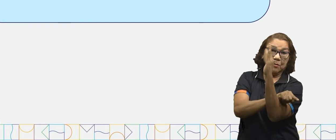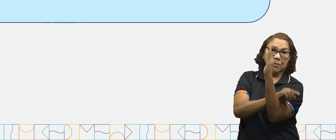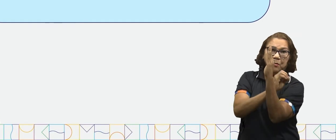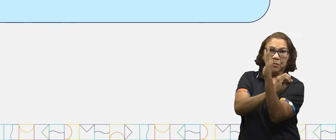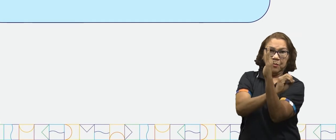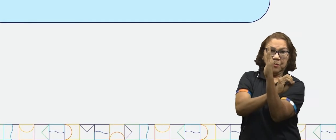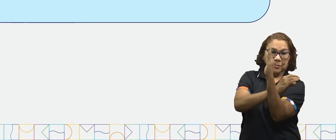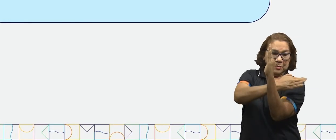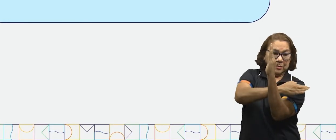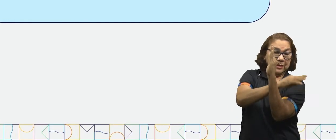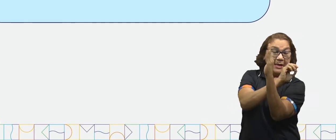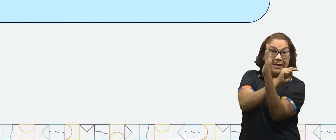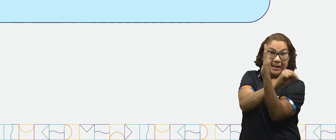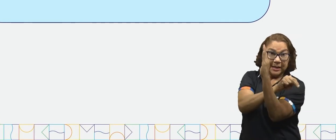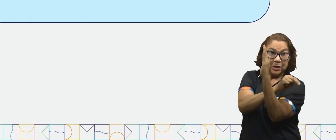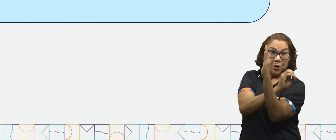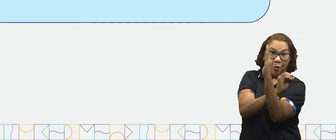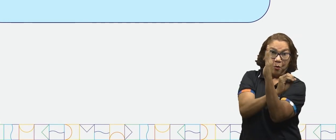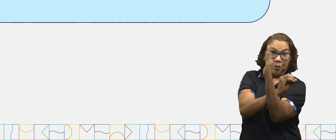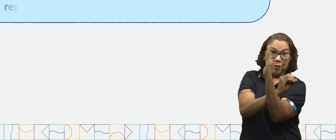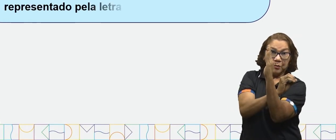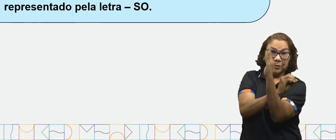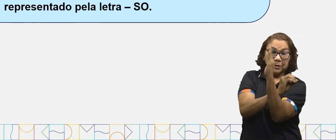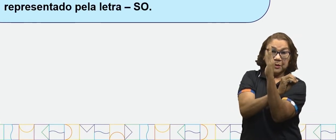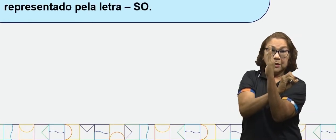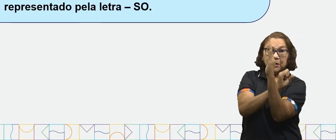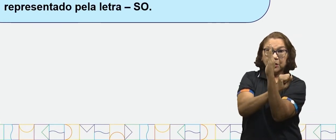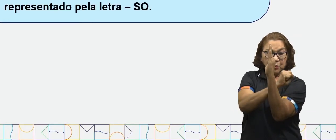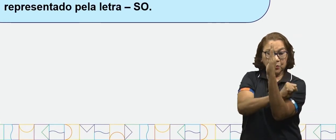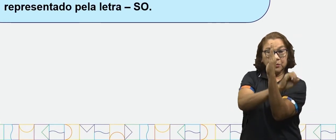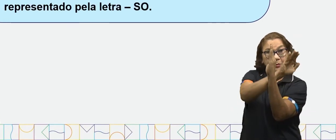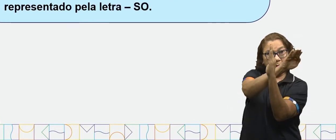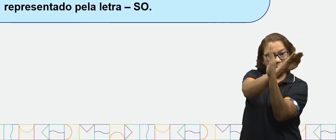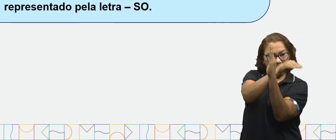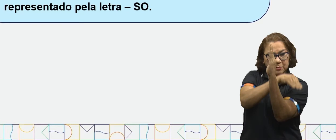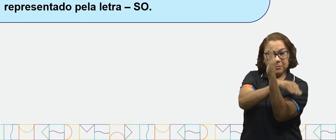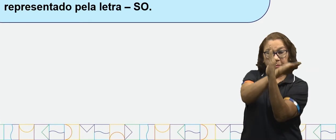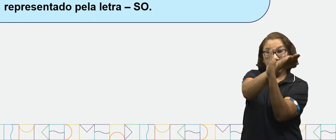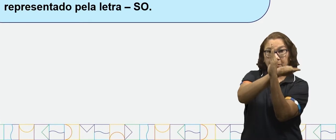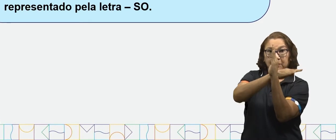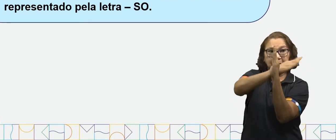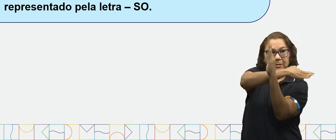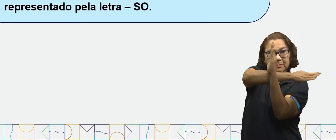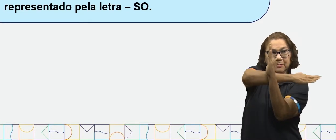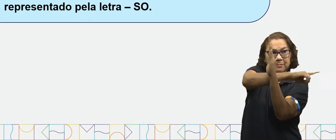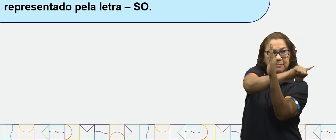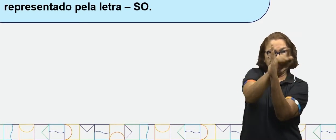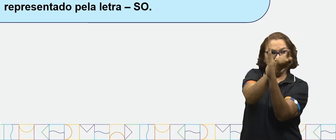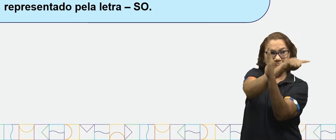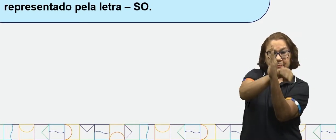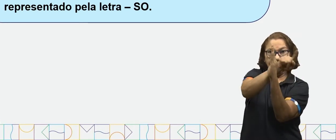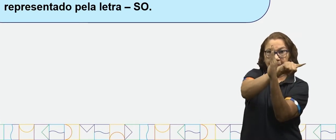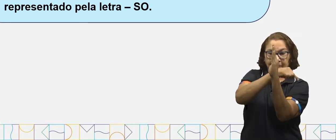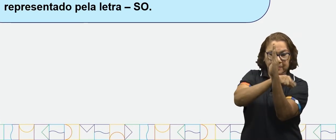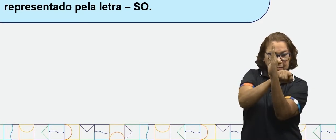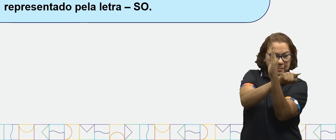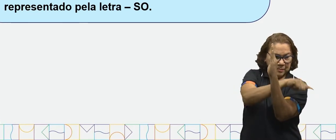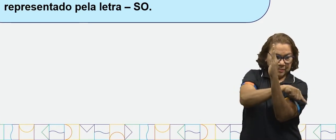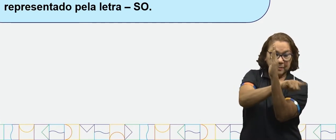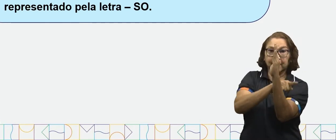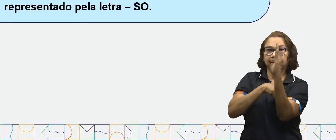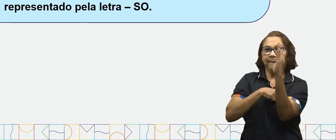Nordeste, localizado entre norte e leste, representado pela sigla NE.